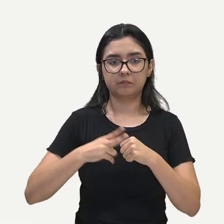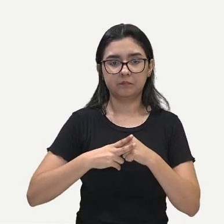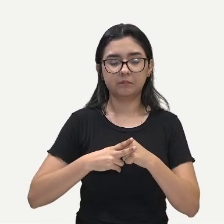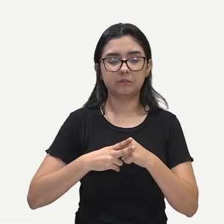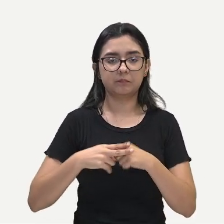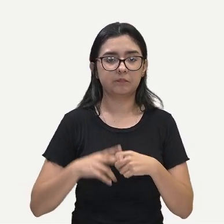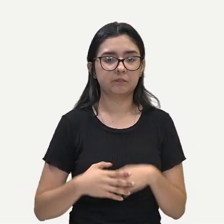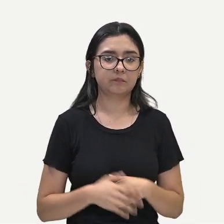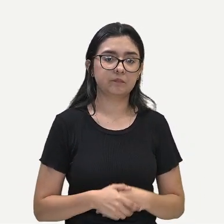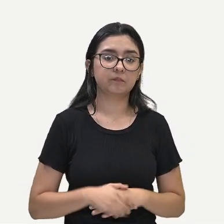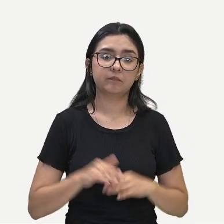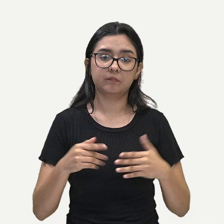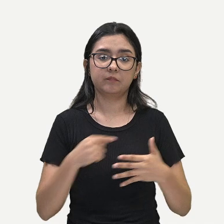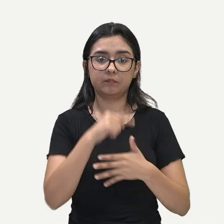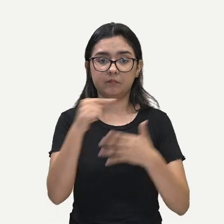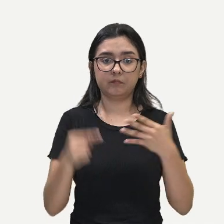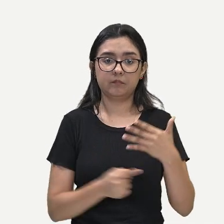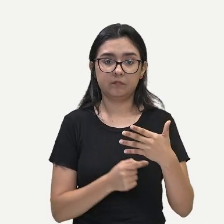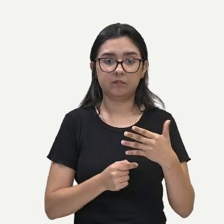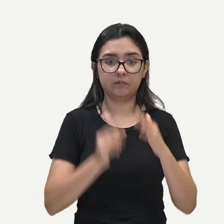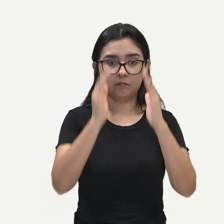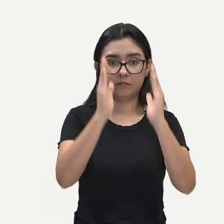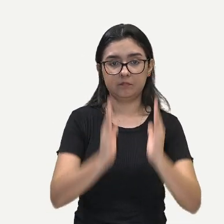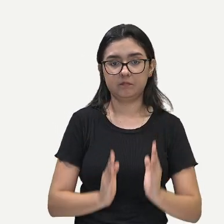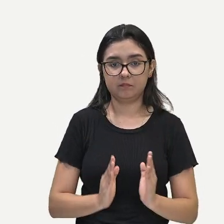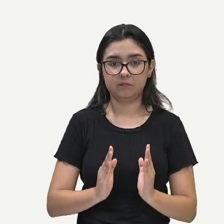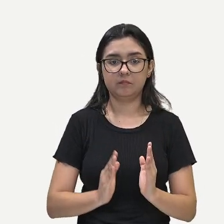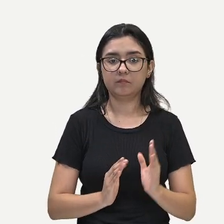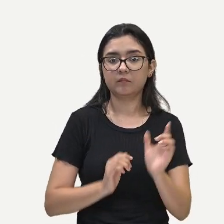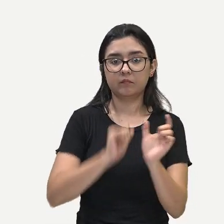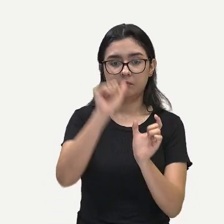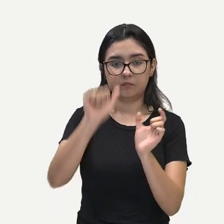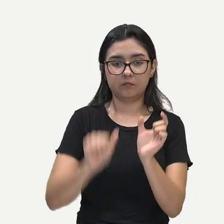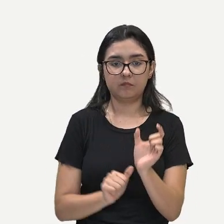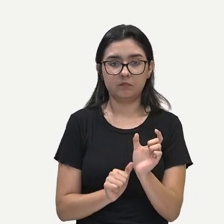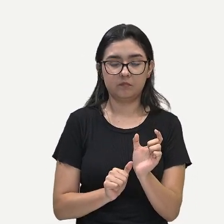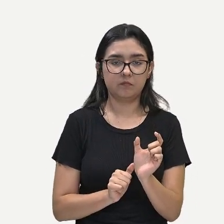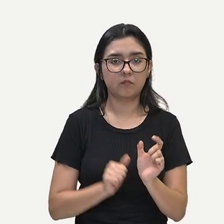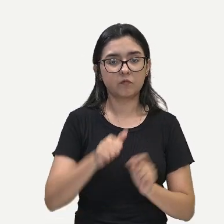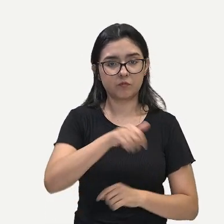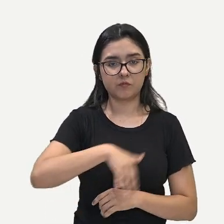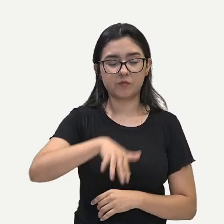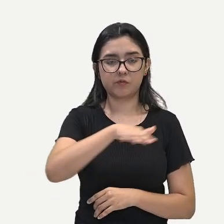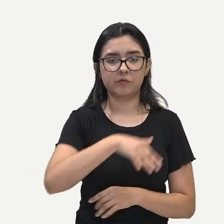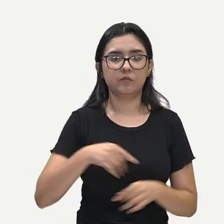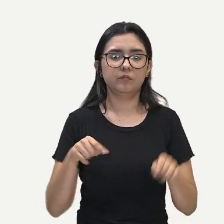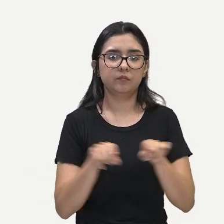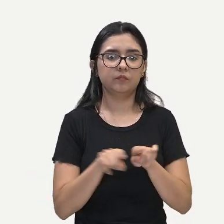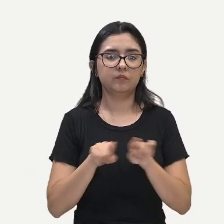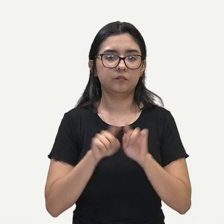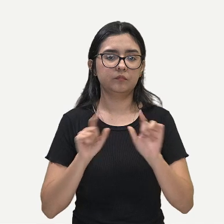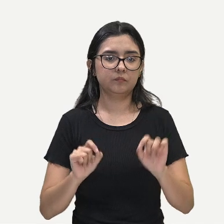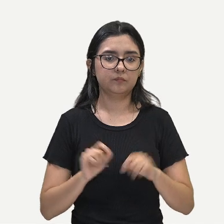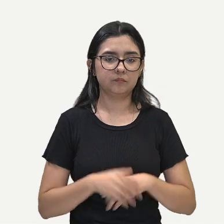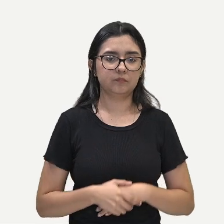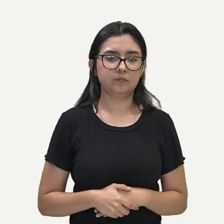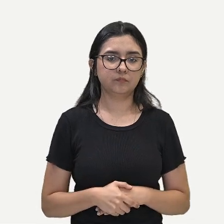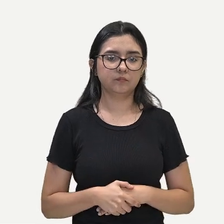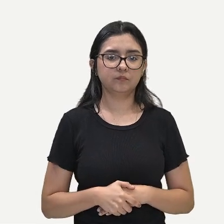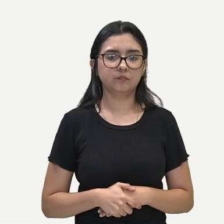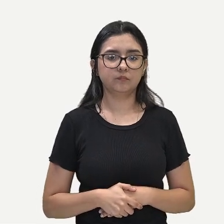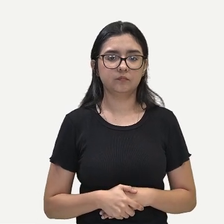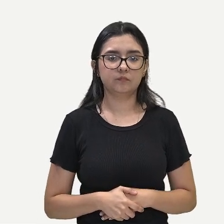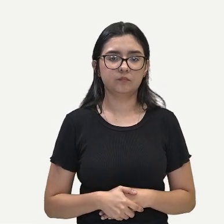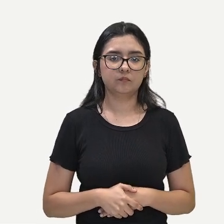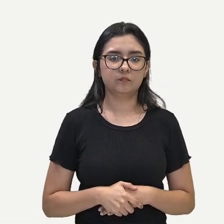indefinido. Essas são as desinências de forma geral. E, iste, o, imos, istes e